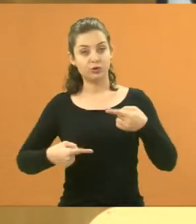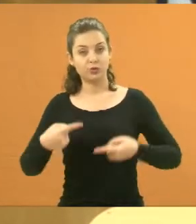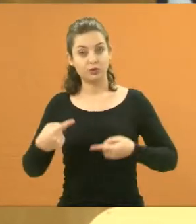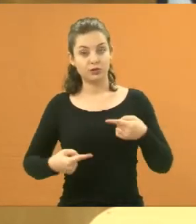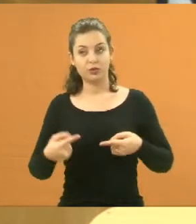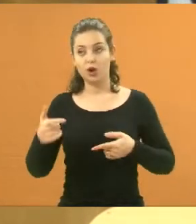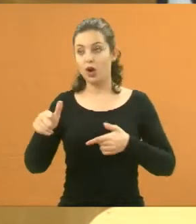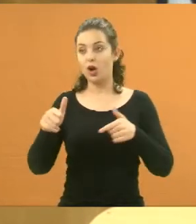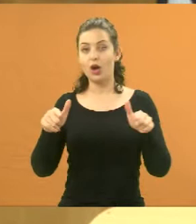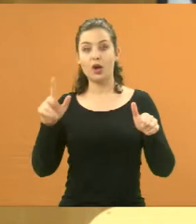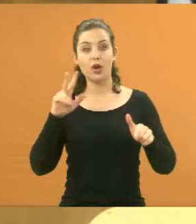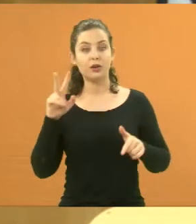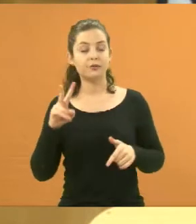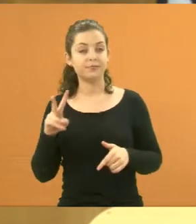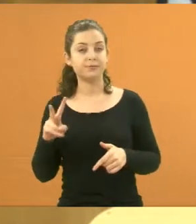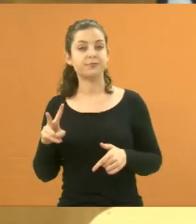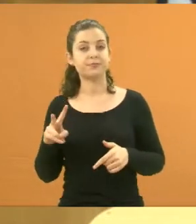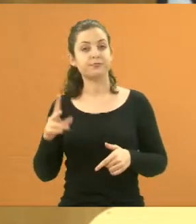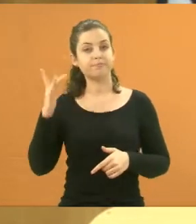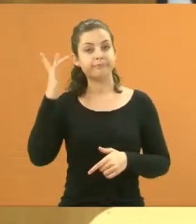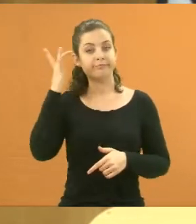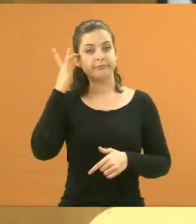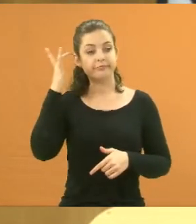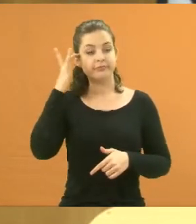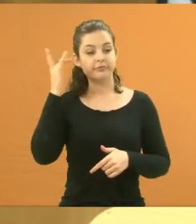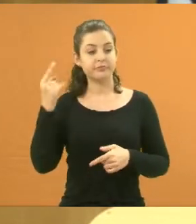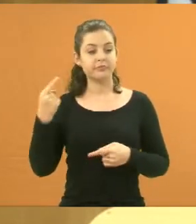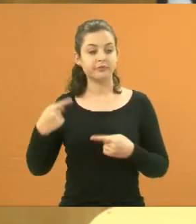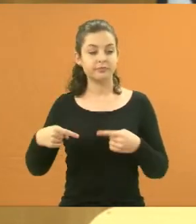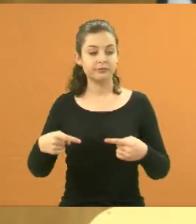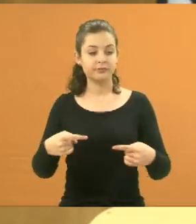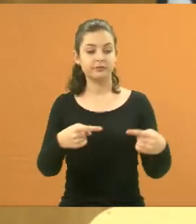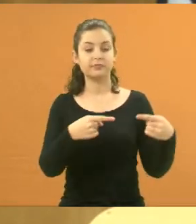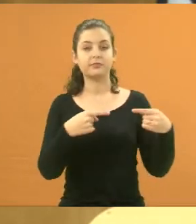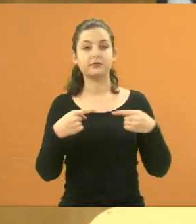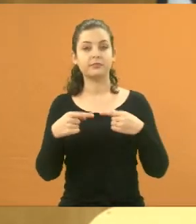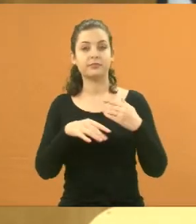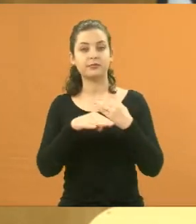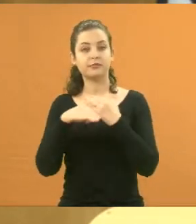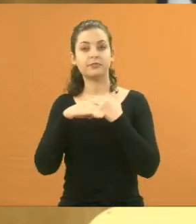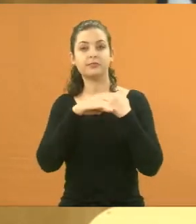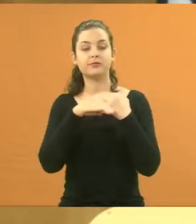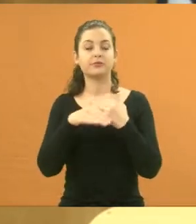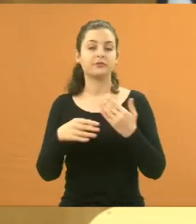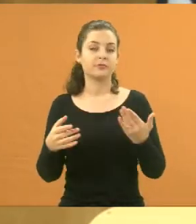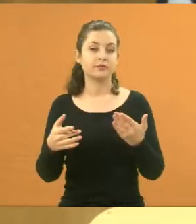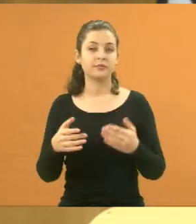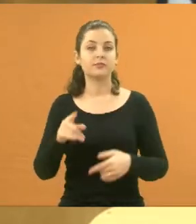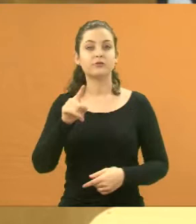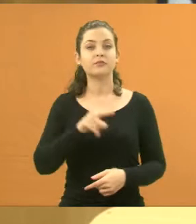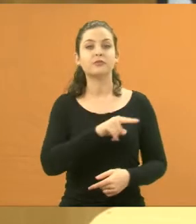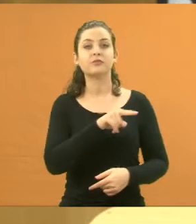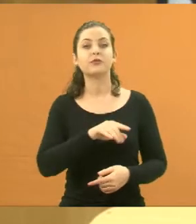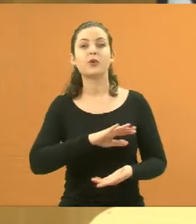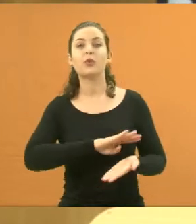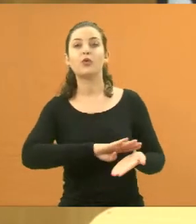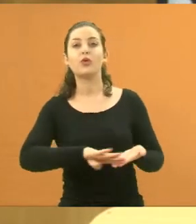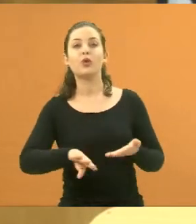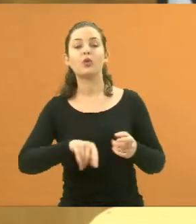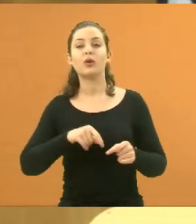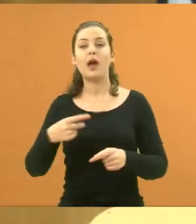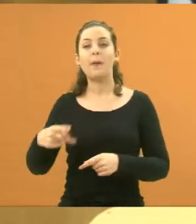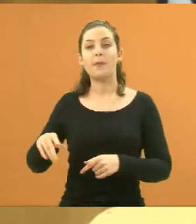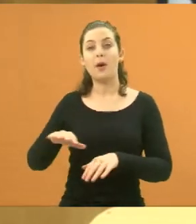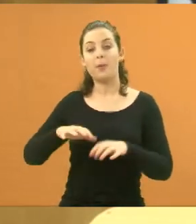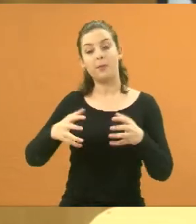com os demais vereadores, tivemos aí a maturidade de pensar direitinho, pensar junto, e excluir a parte da capina. Né? E